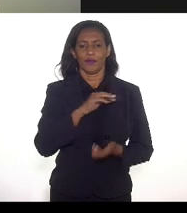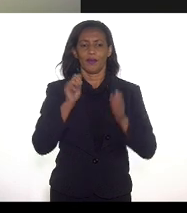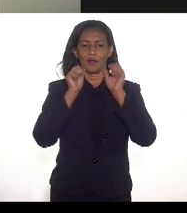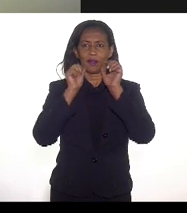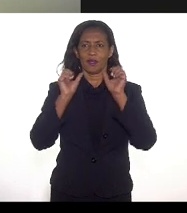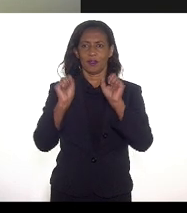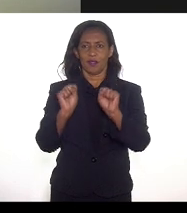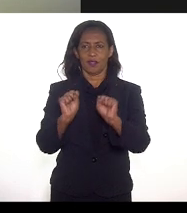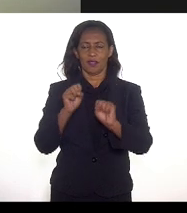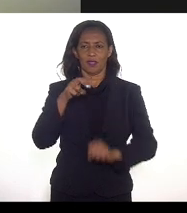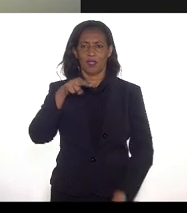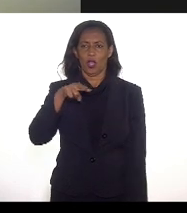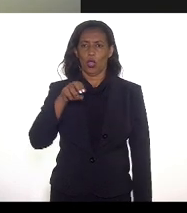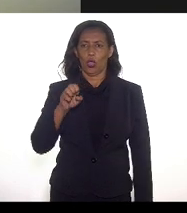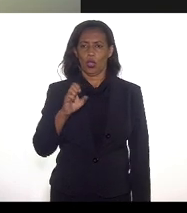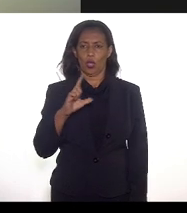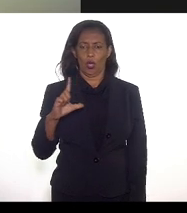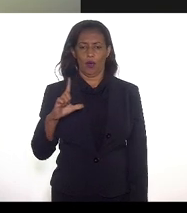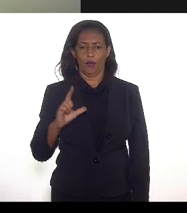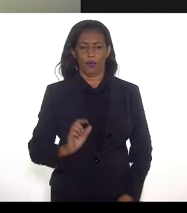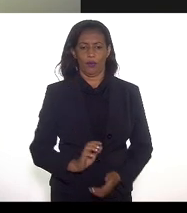do deputado Noel de Carvalho.